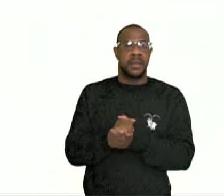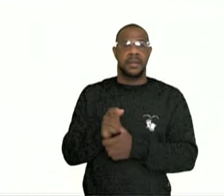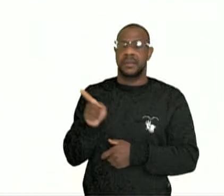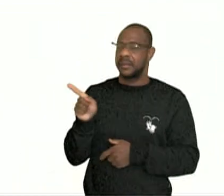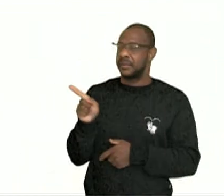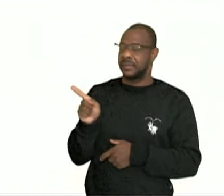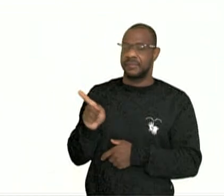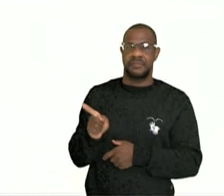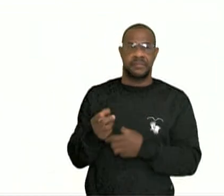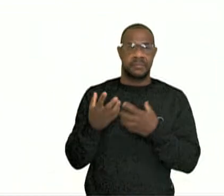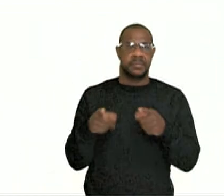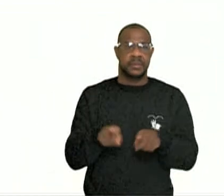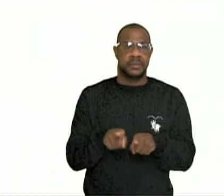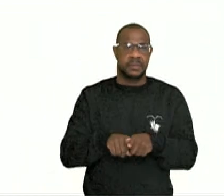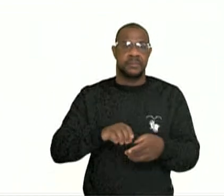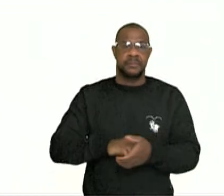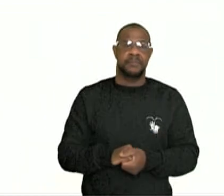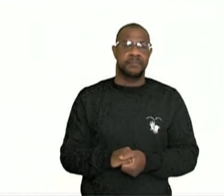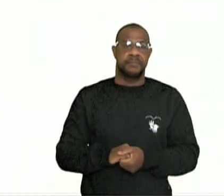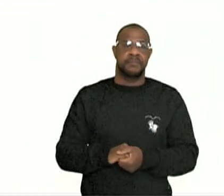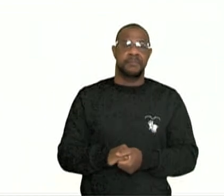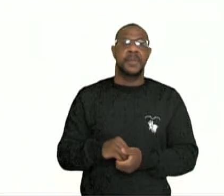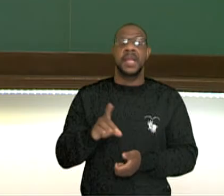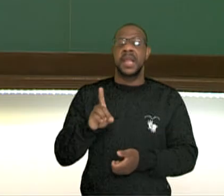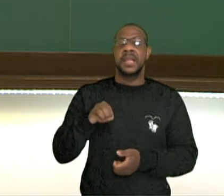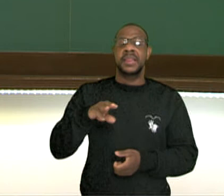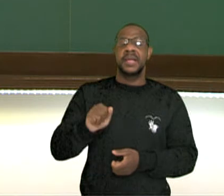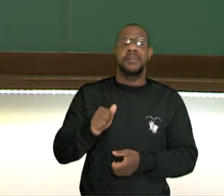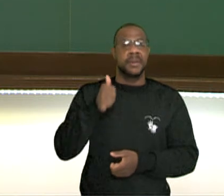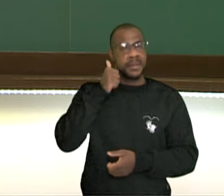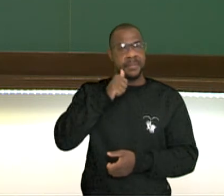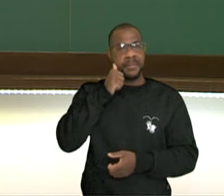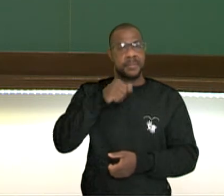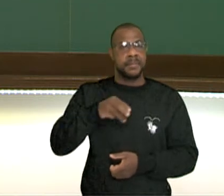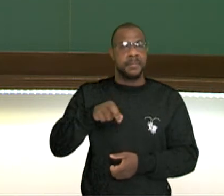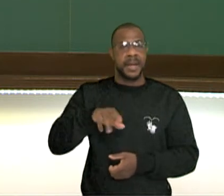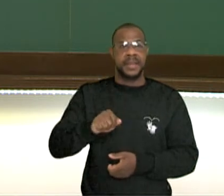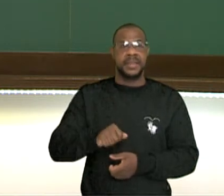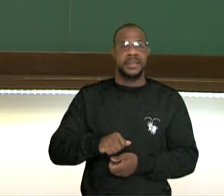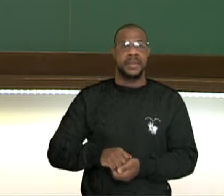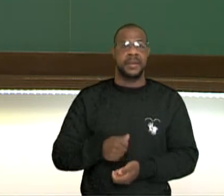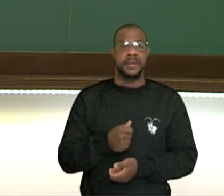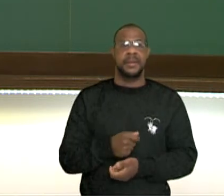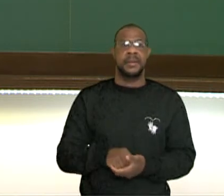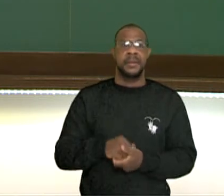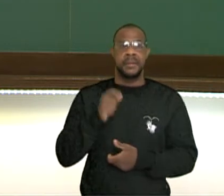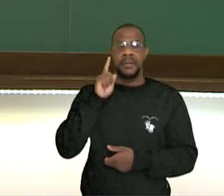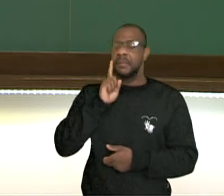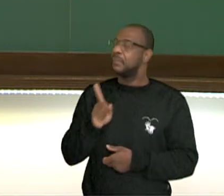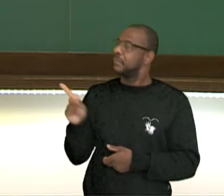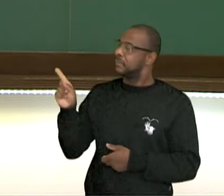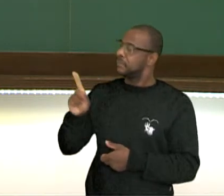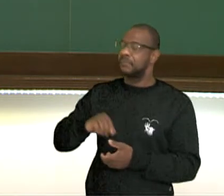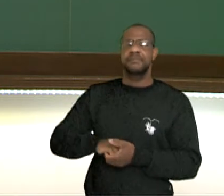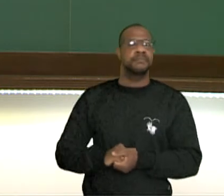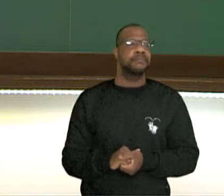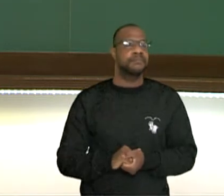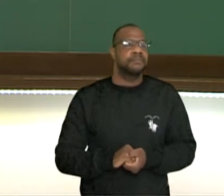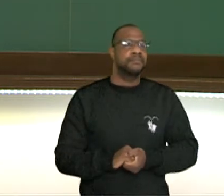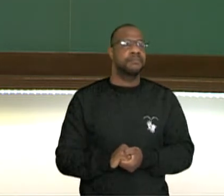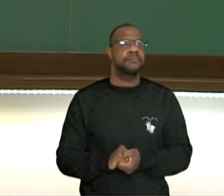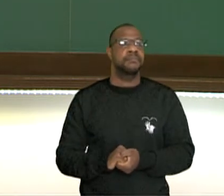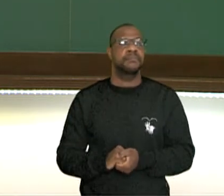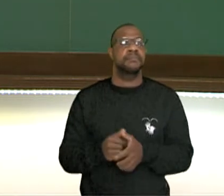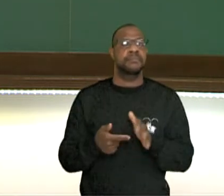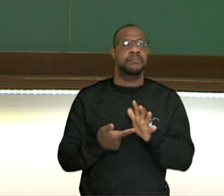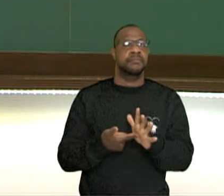lado do marido, Maria I, né, esse casal que assume o trono com a Revolução Gloriosa, né? E aqui,